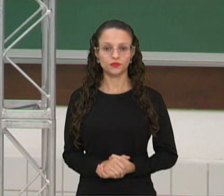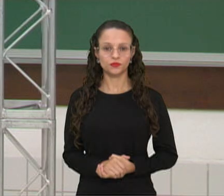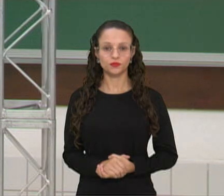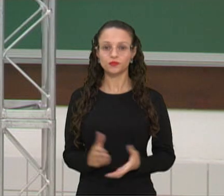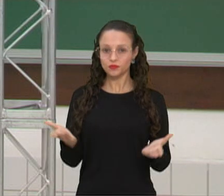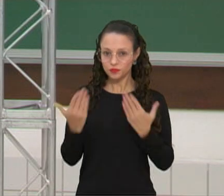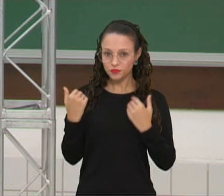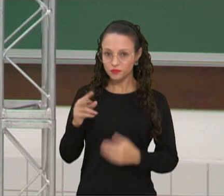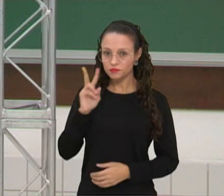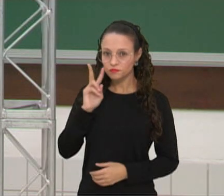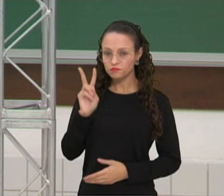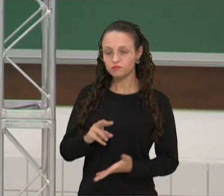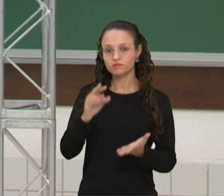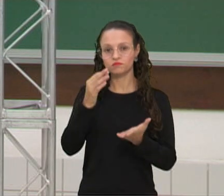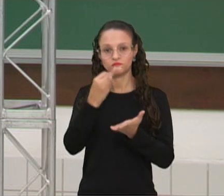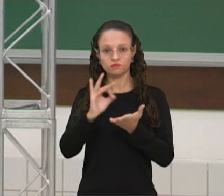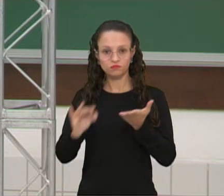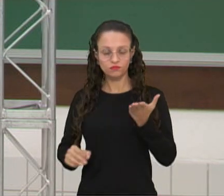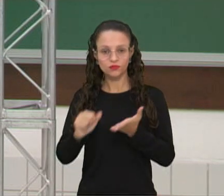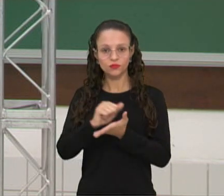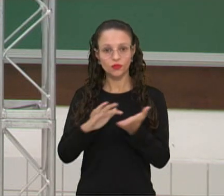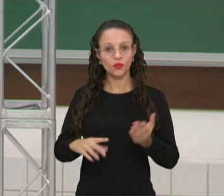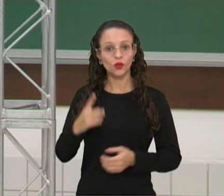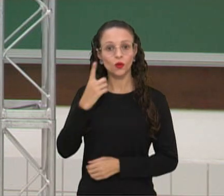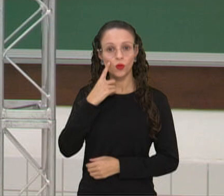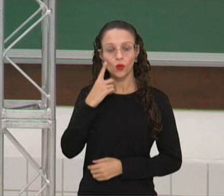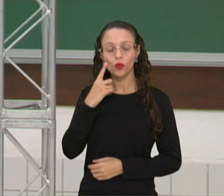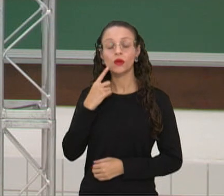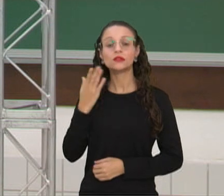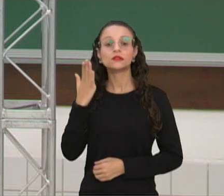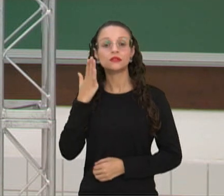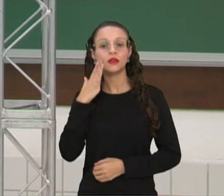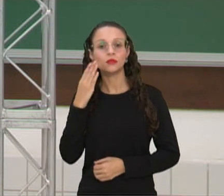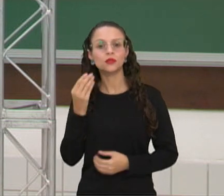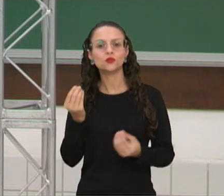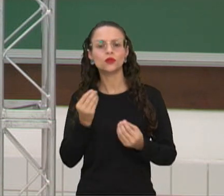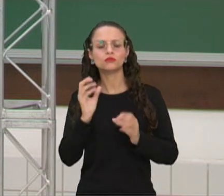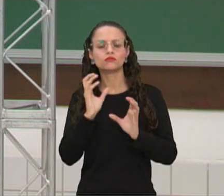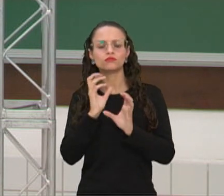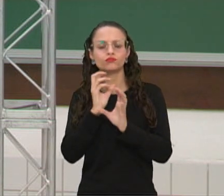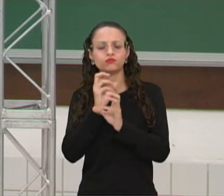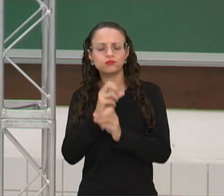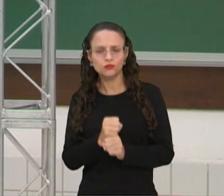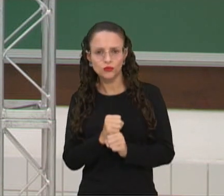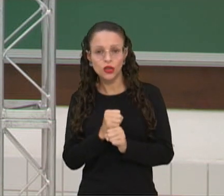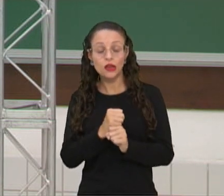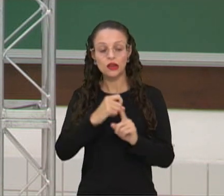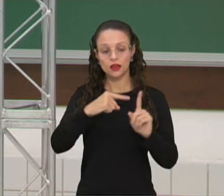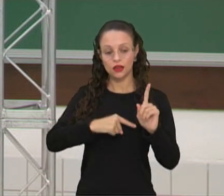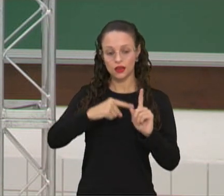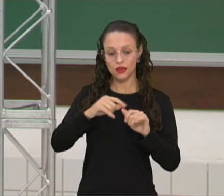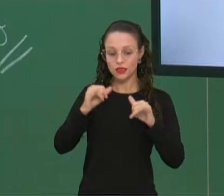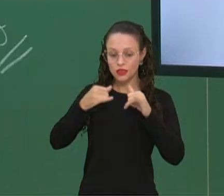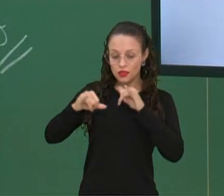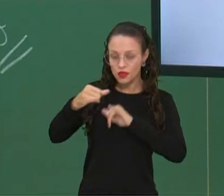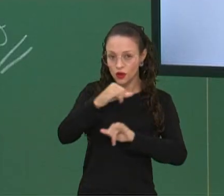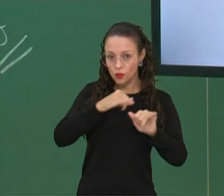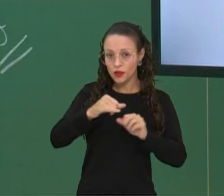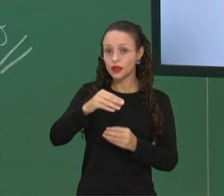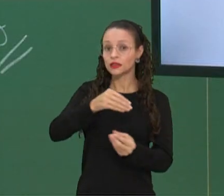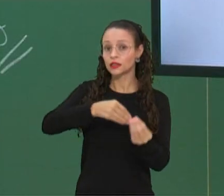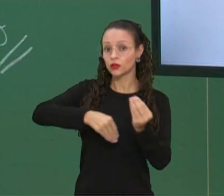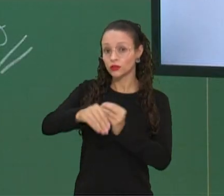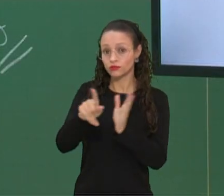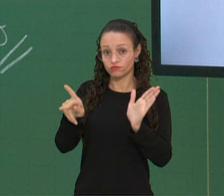Vamos lá então, corrigir o exercício? Olha só, ele quer saber qual que é o valor da entalpia de neutralização da reação. Então, qual que é a